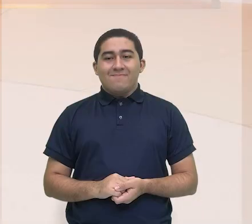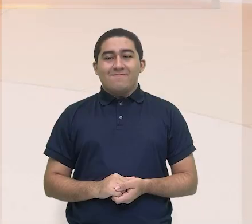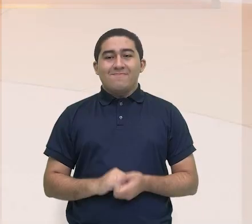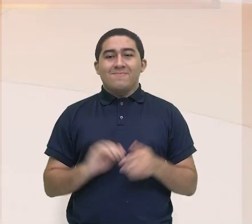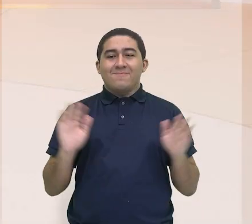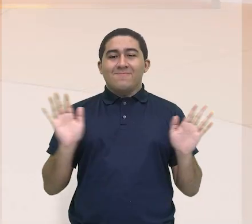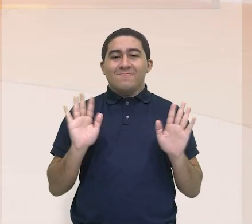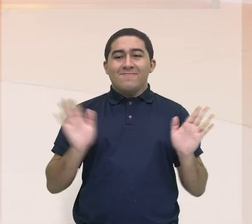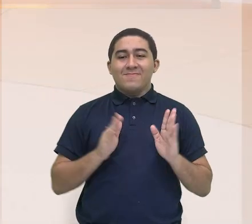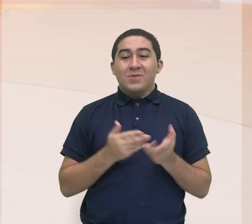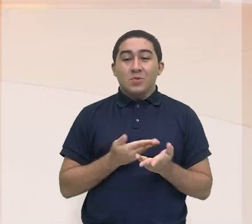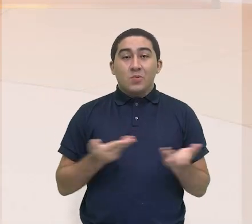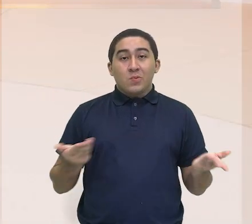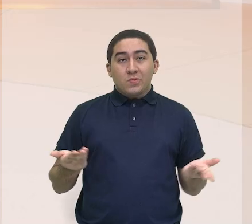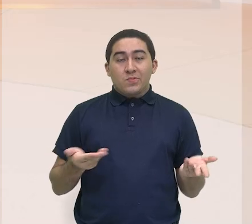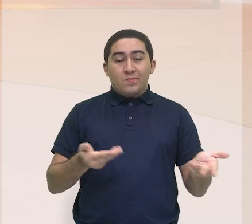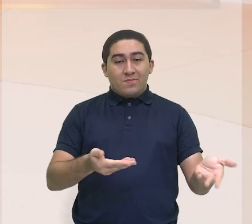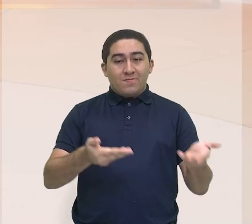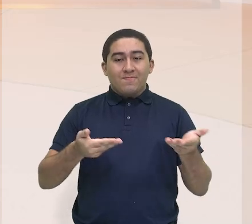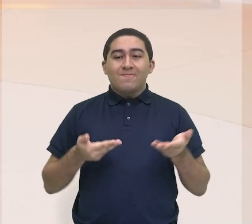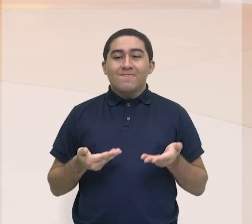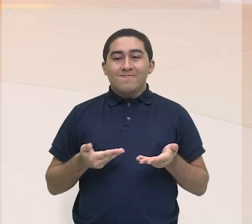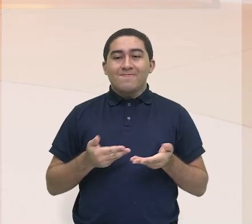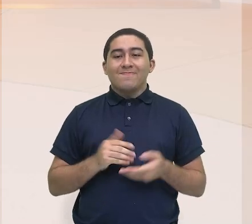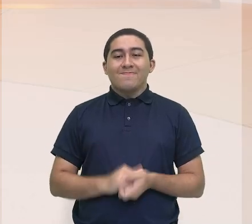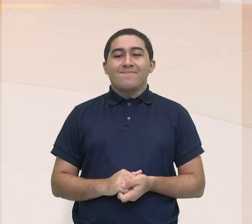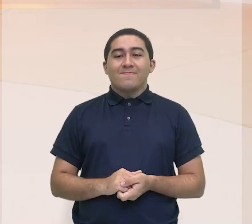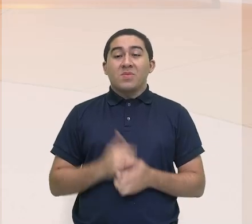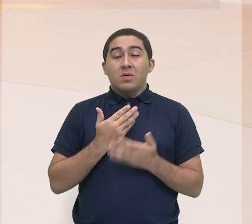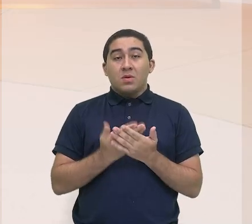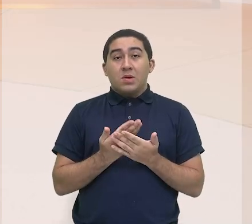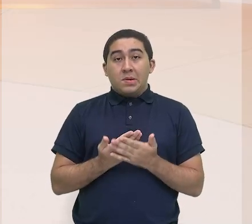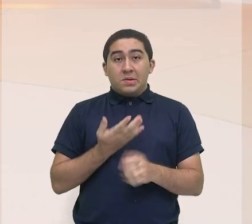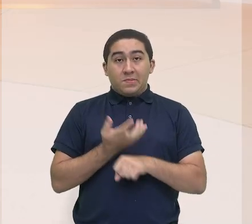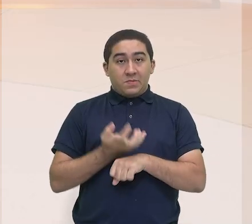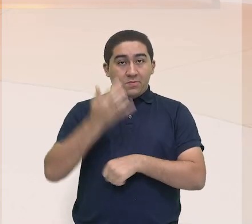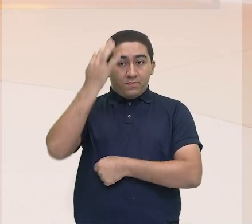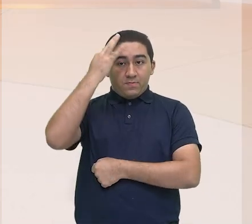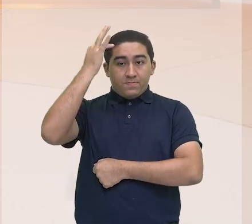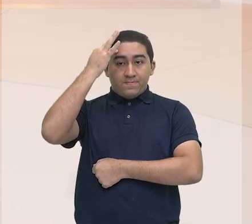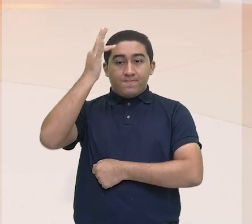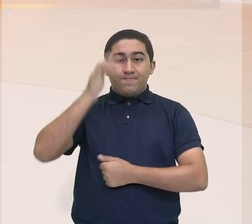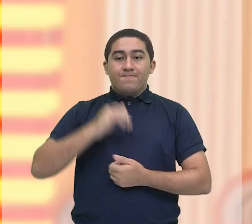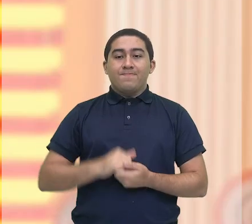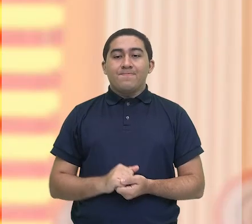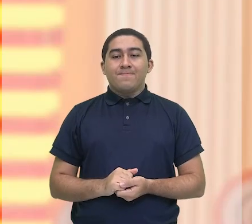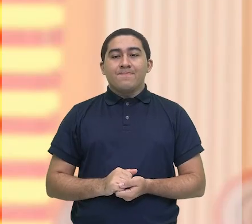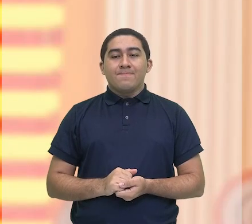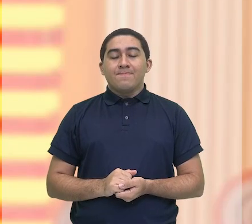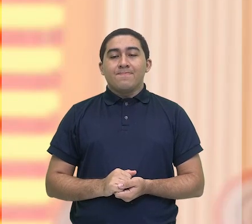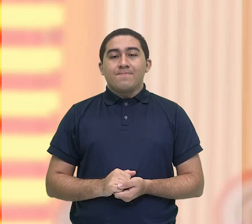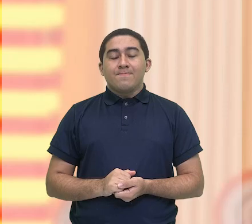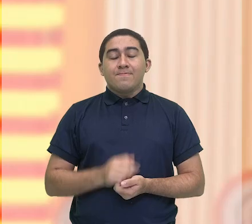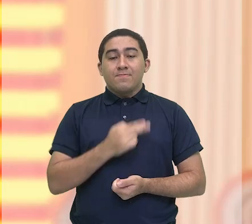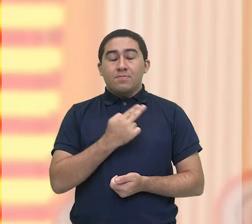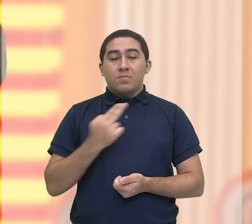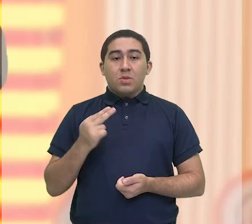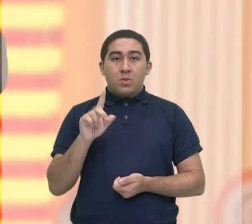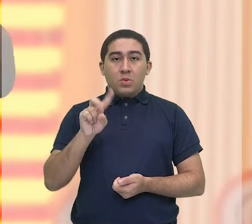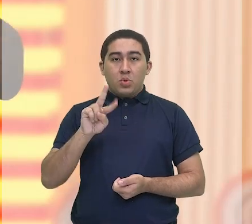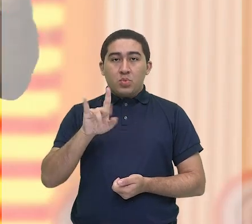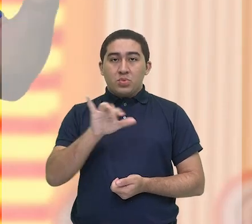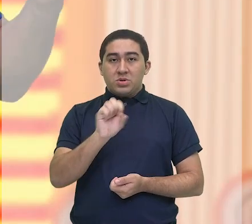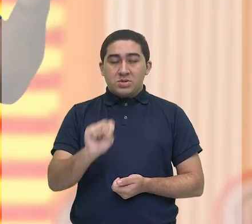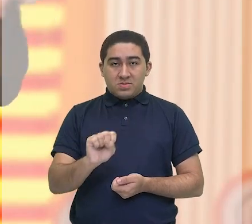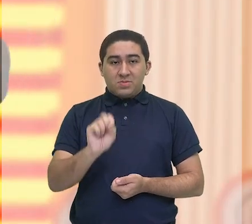Olá pessoal, sejam bem-vindos, sejam bem-vindas à nossa aula de filosofia. Eu sou o professor Luiz Cláudio,